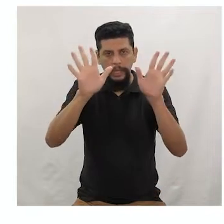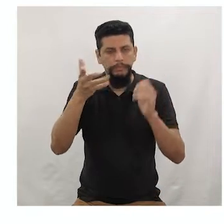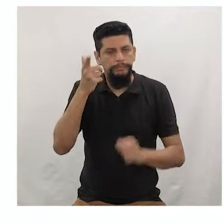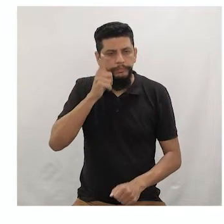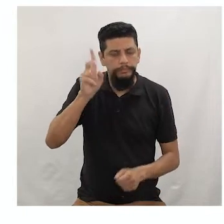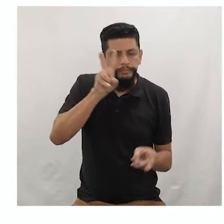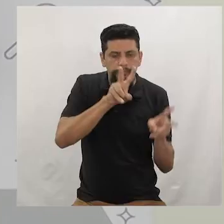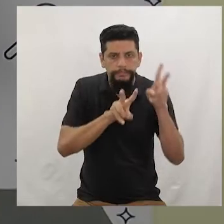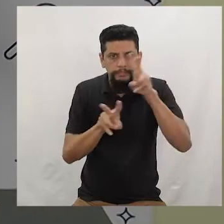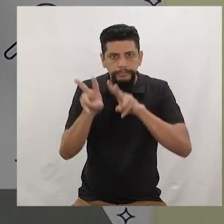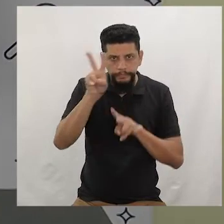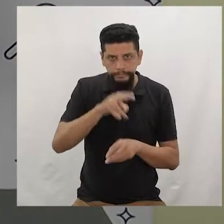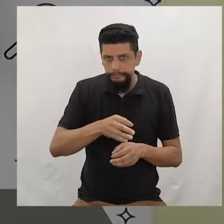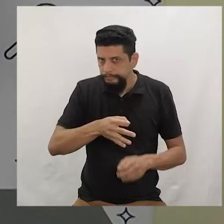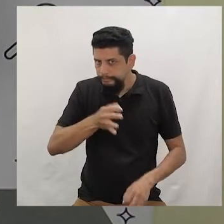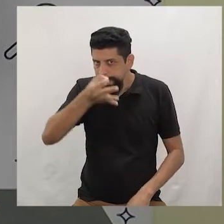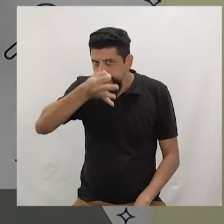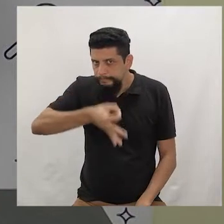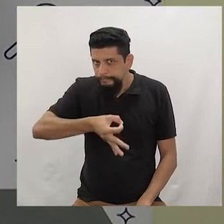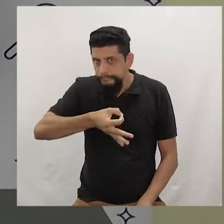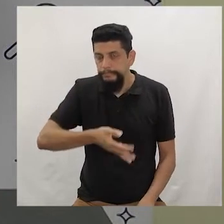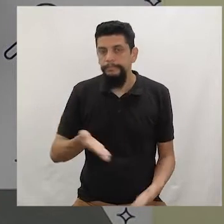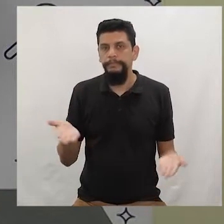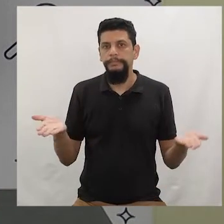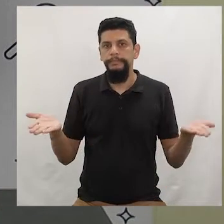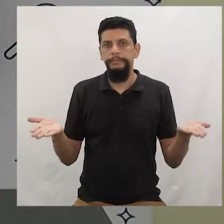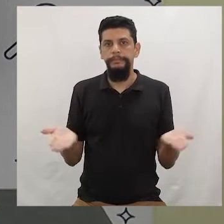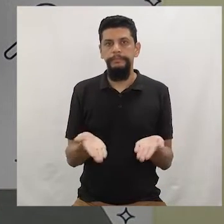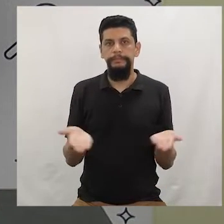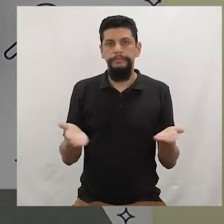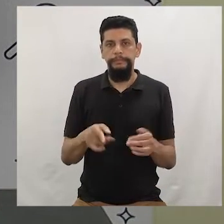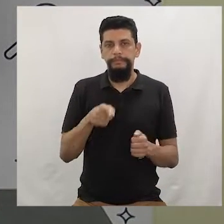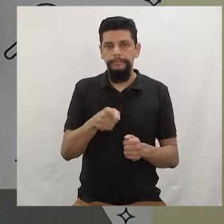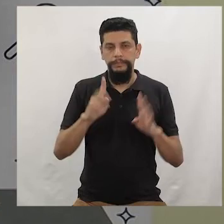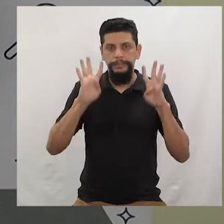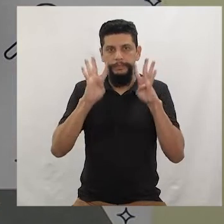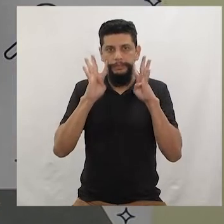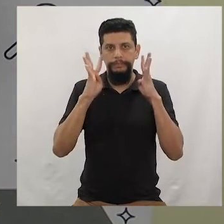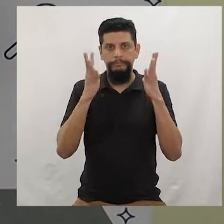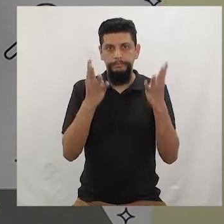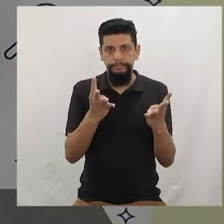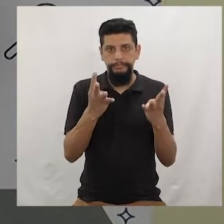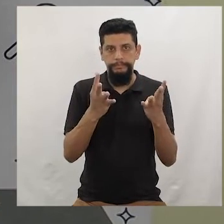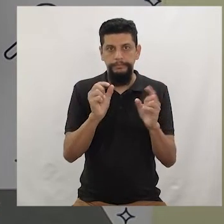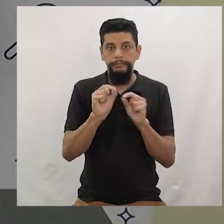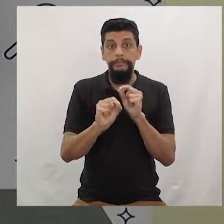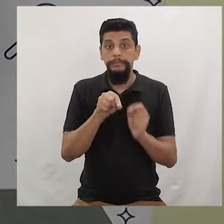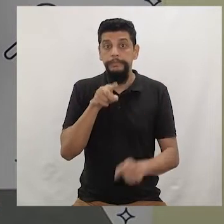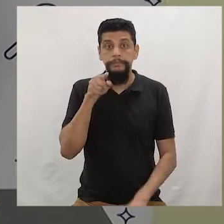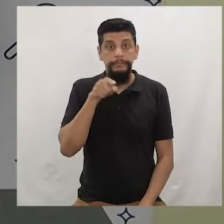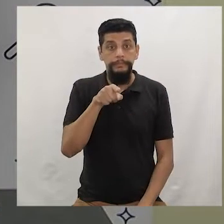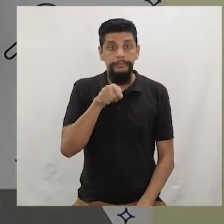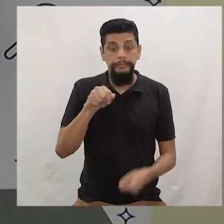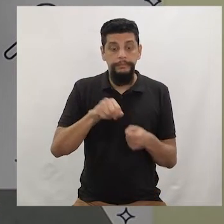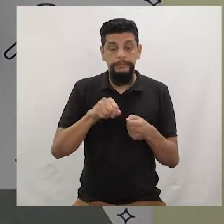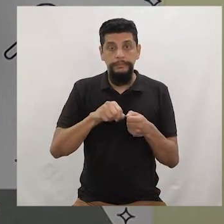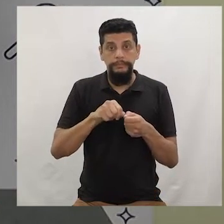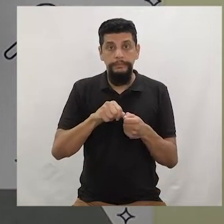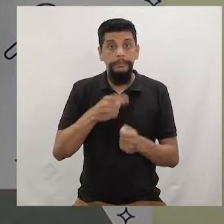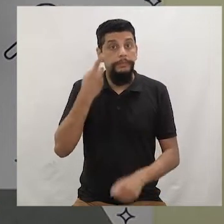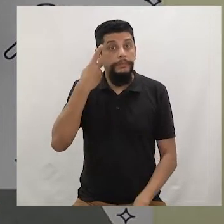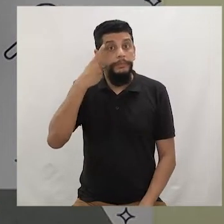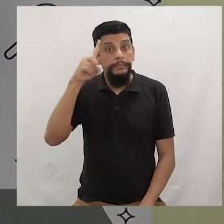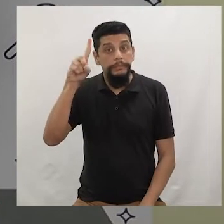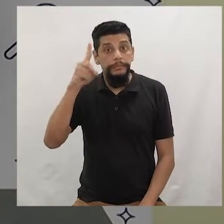consegue enxergar, certo? E agora, prestem atenção lá. O que vocês